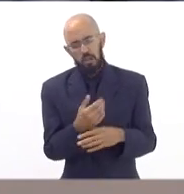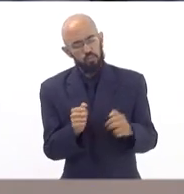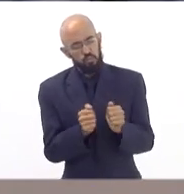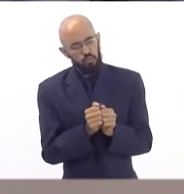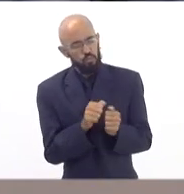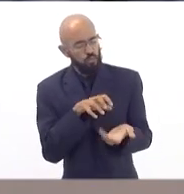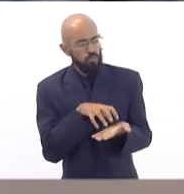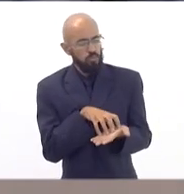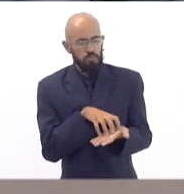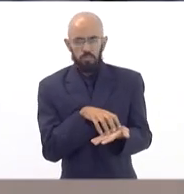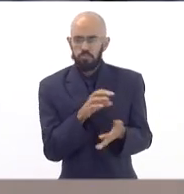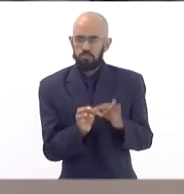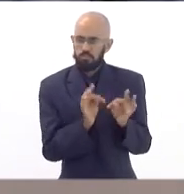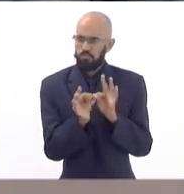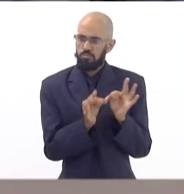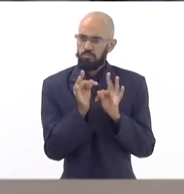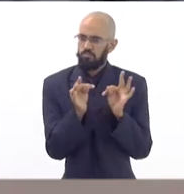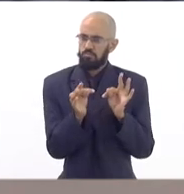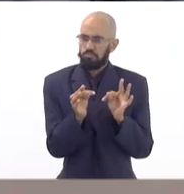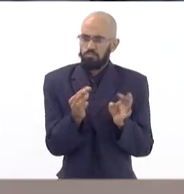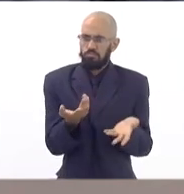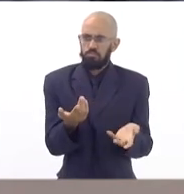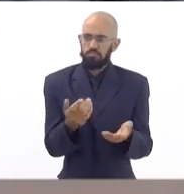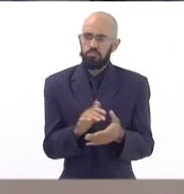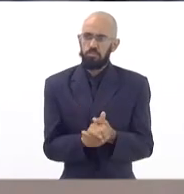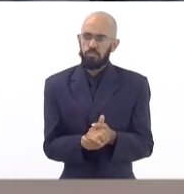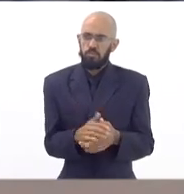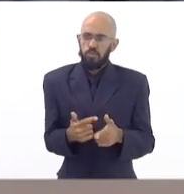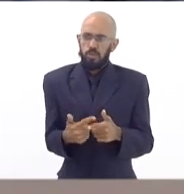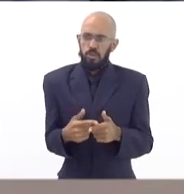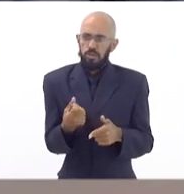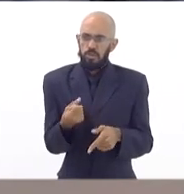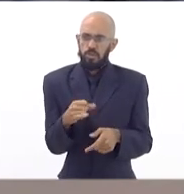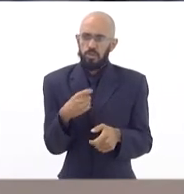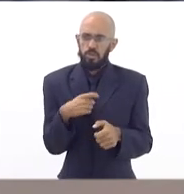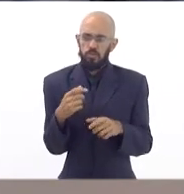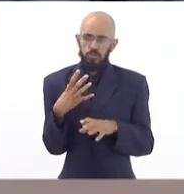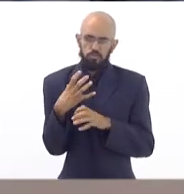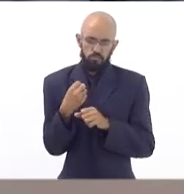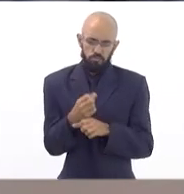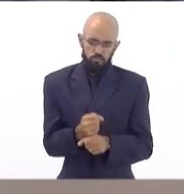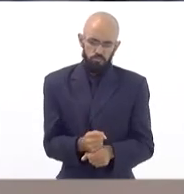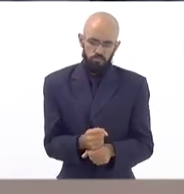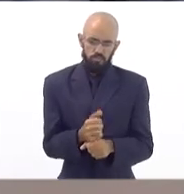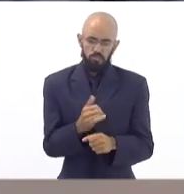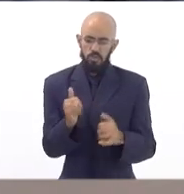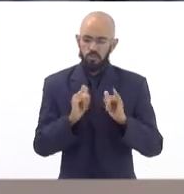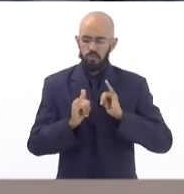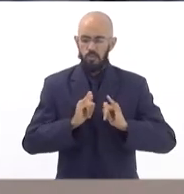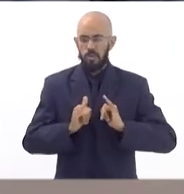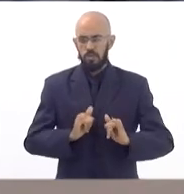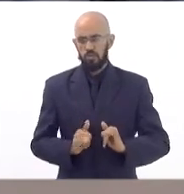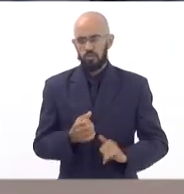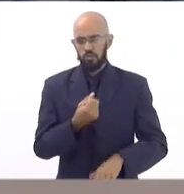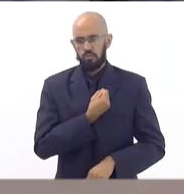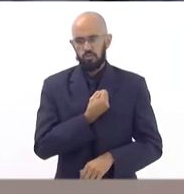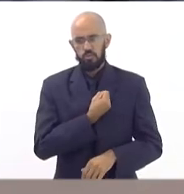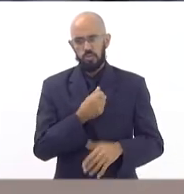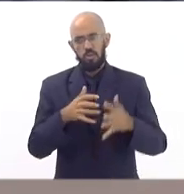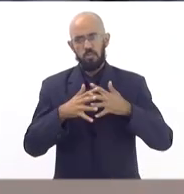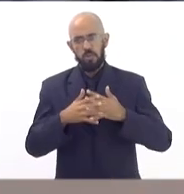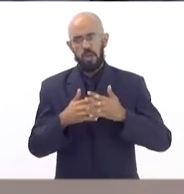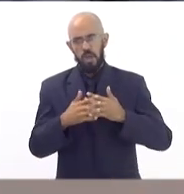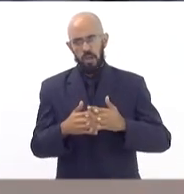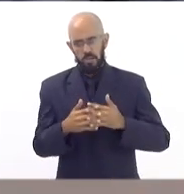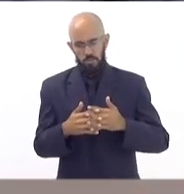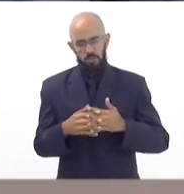departamento de tecnologia é porque quando a gente faz o levantamento dos rins realmente é bem é bem complicado